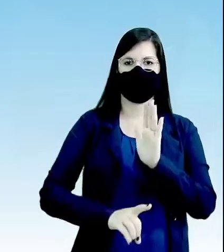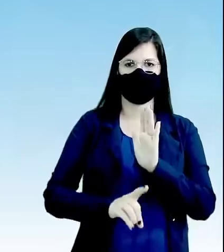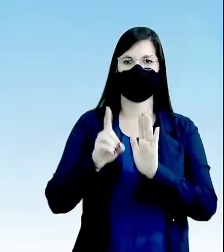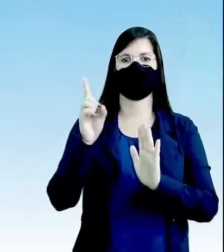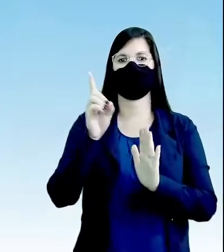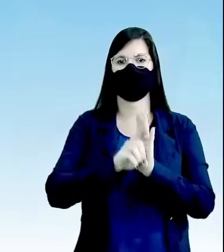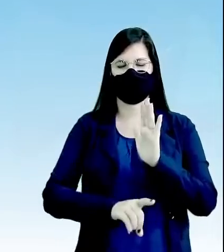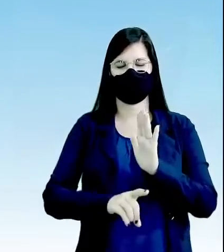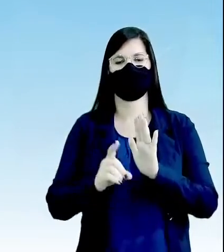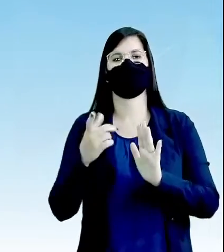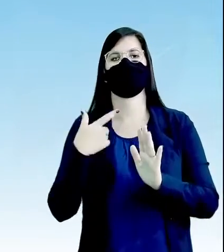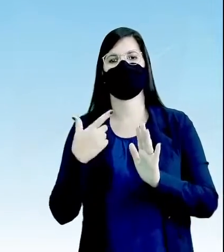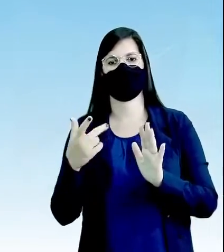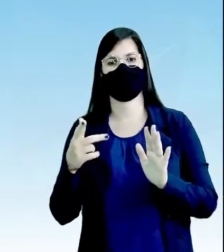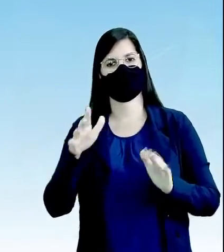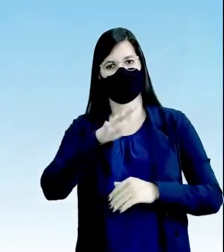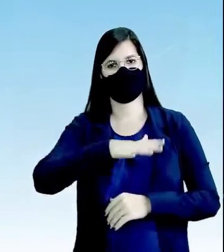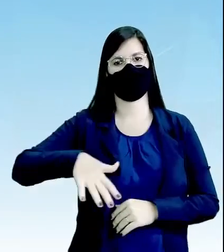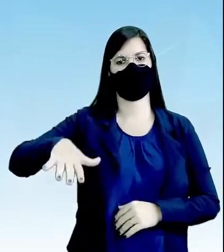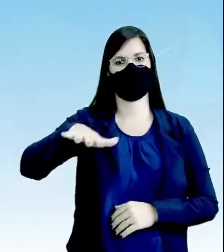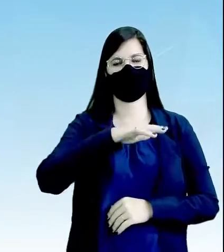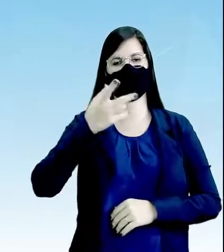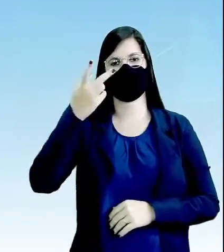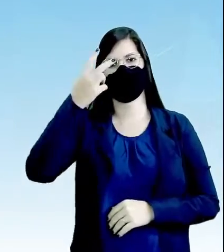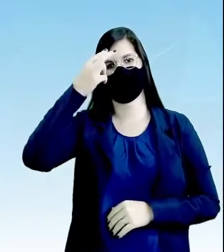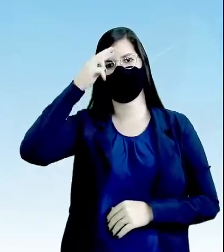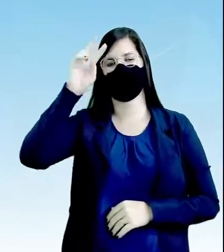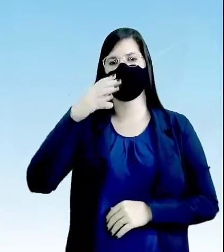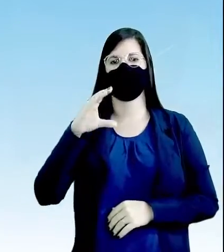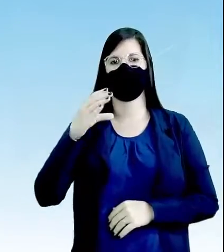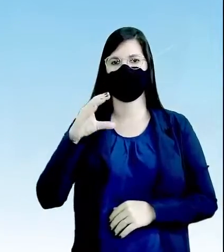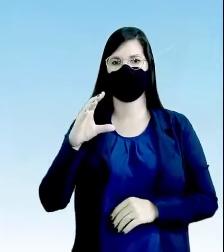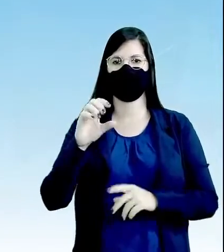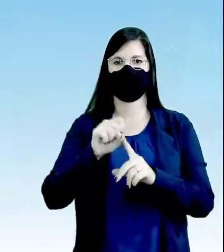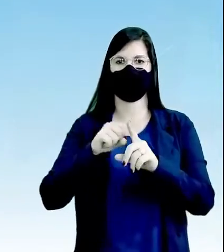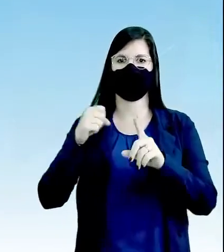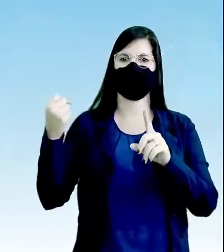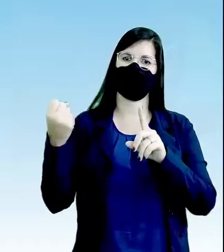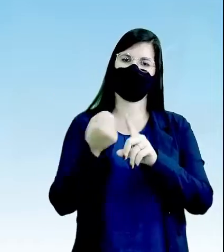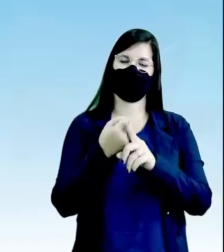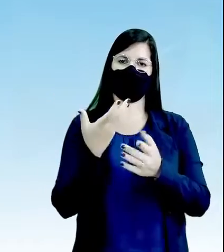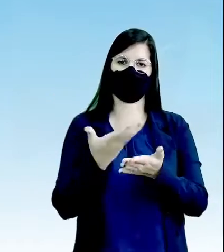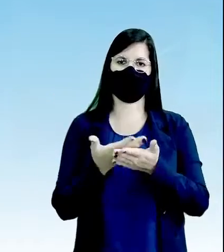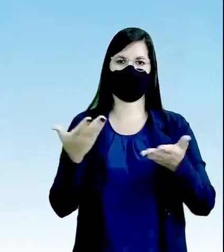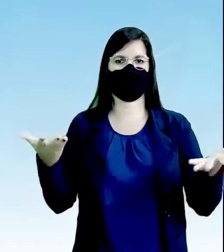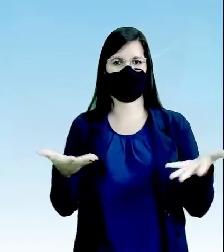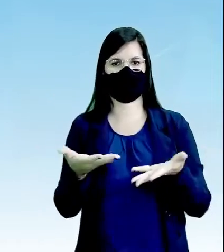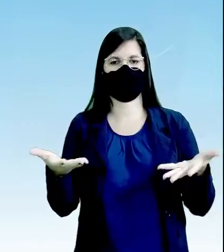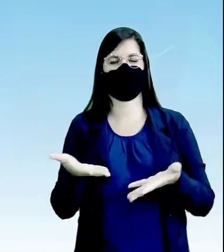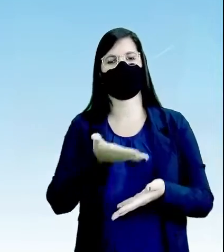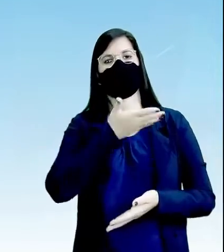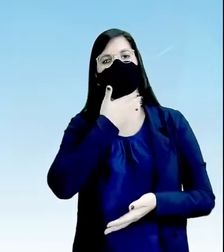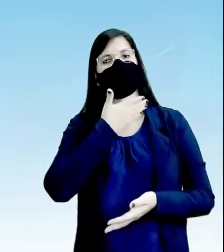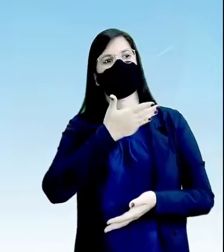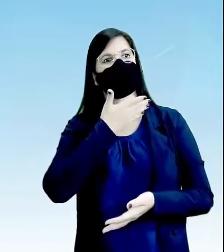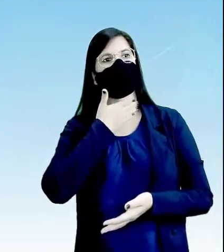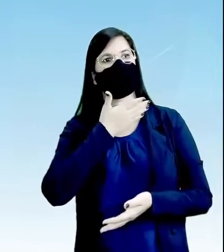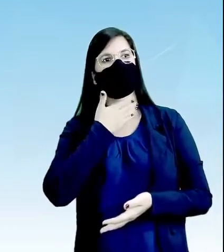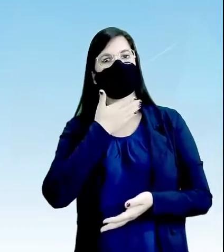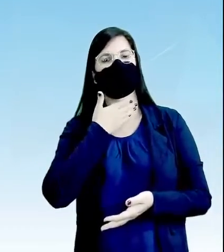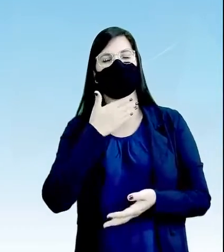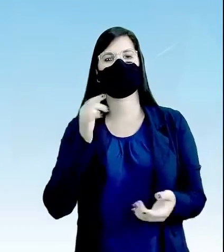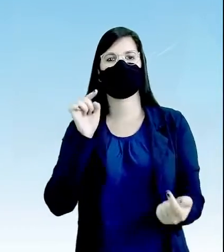Deve haver esse viés do direito, a história, as ciências sociais. Então, a aula de hoje, o nosso bate-papo, é dado